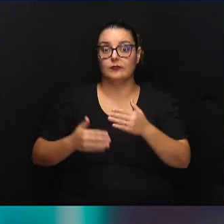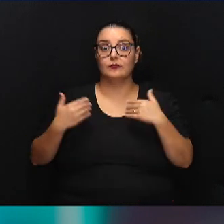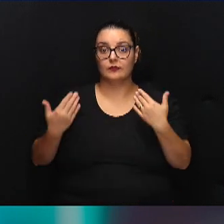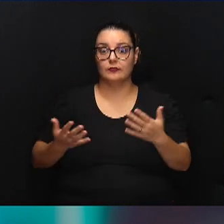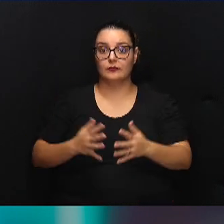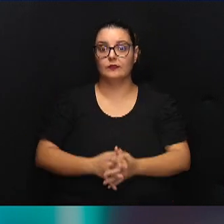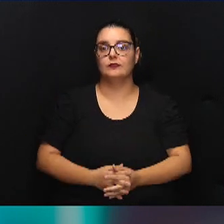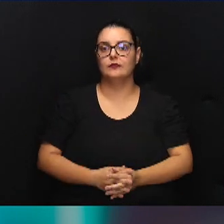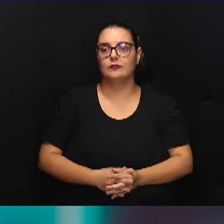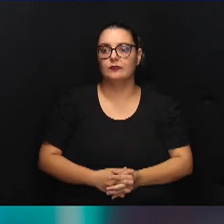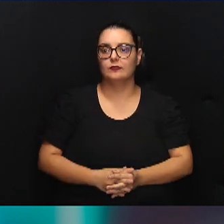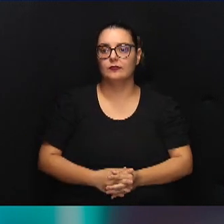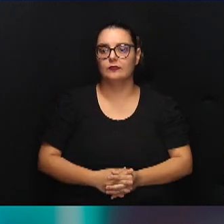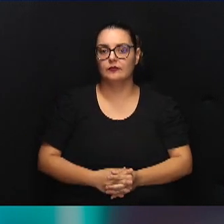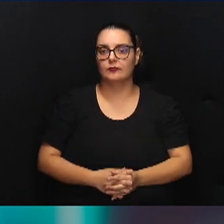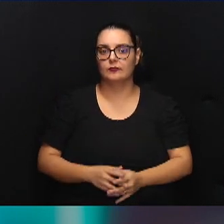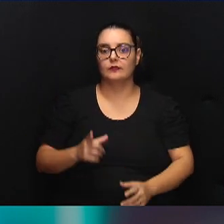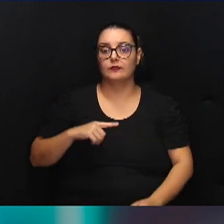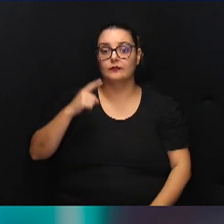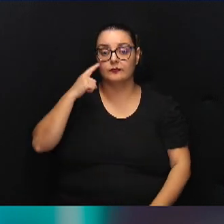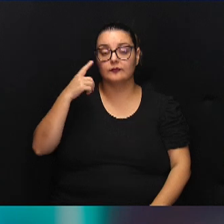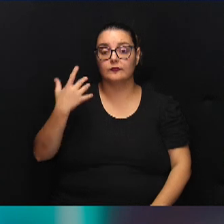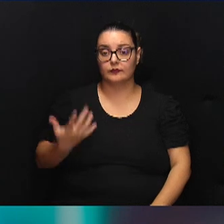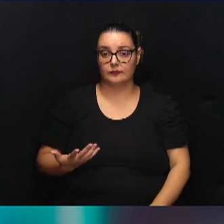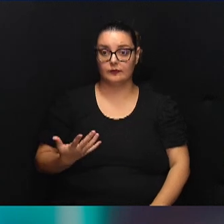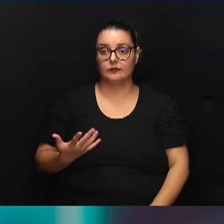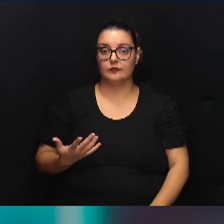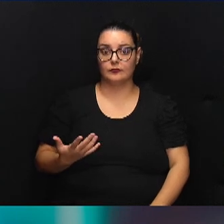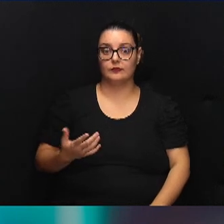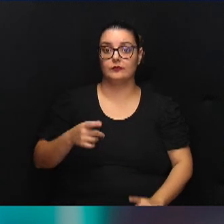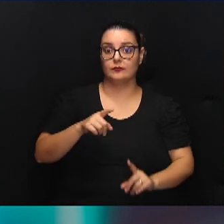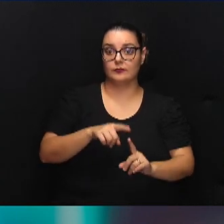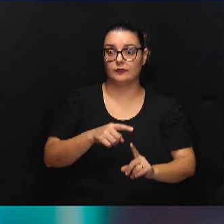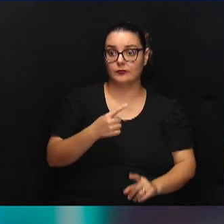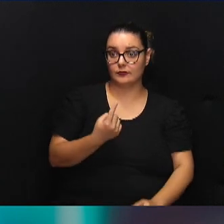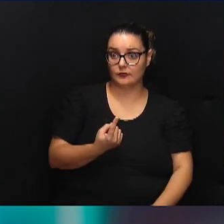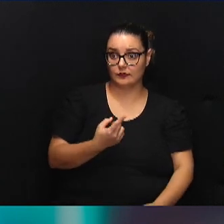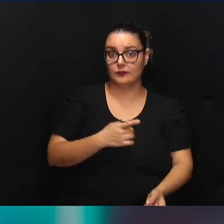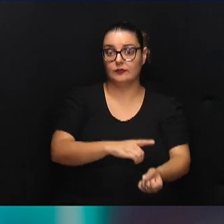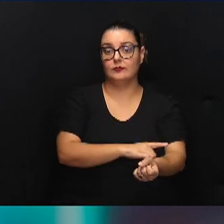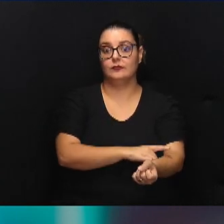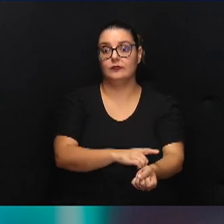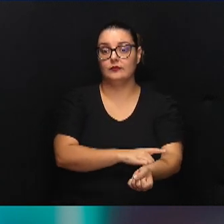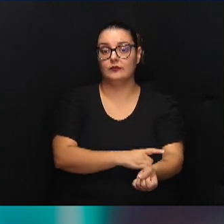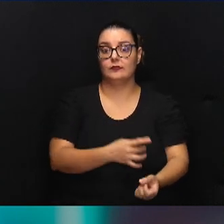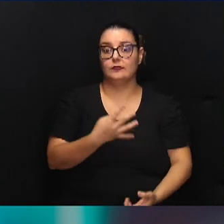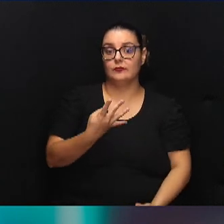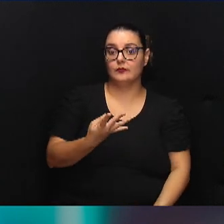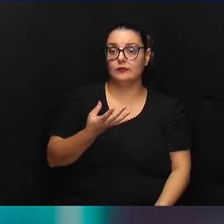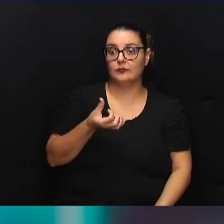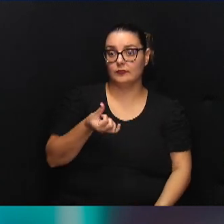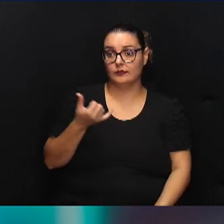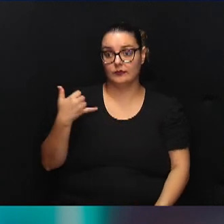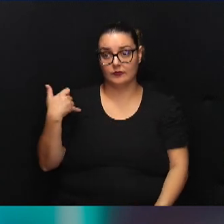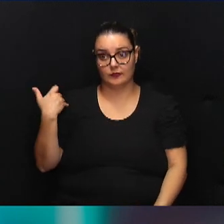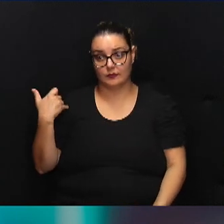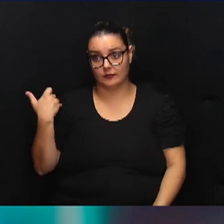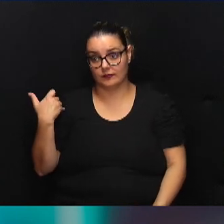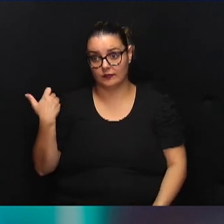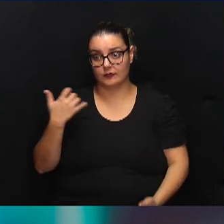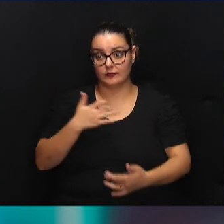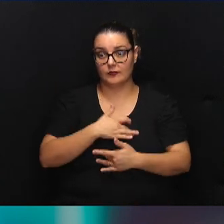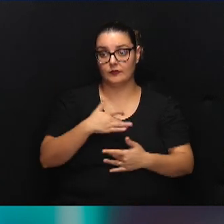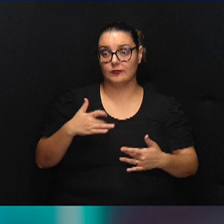A gente tem aí uma estimativa, o diabetes tipo 1, de 46 anos de vida